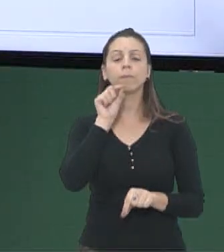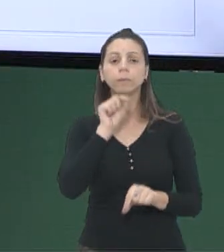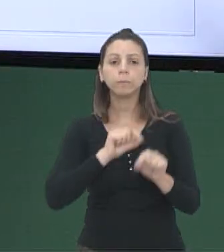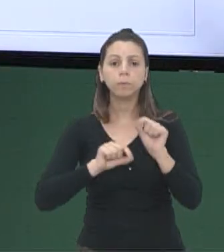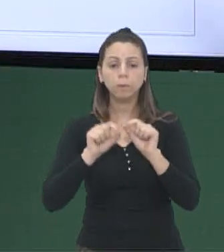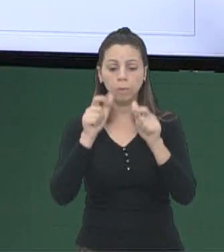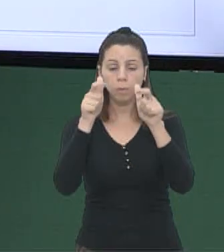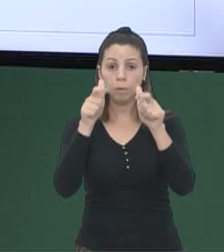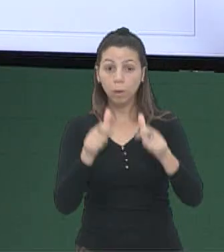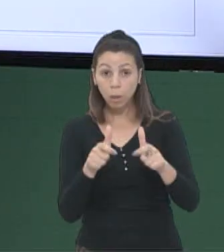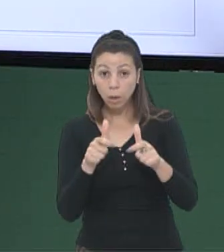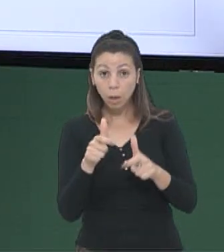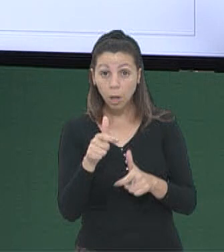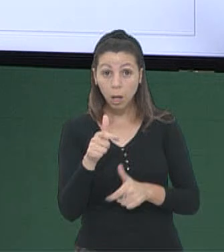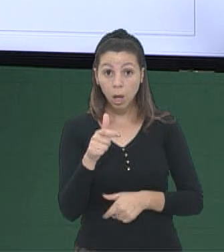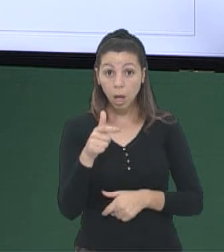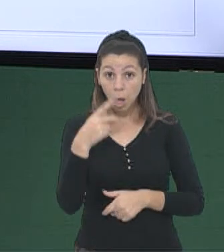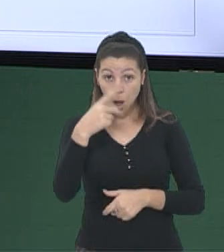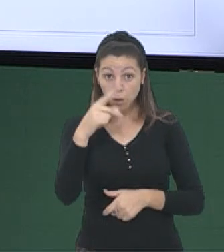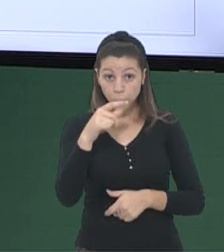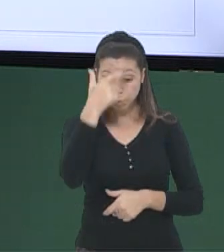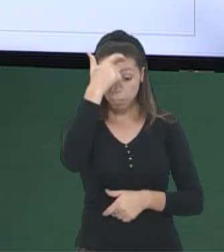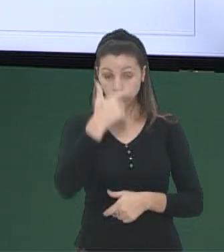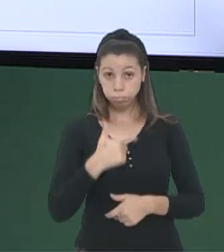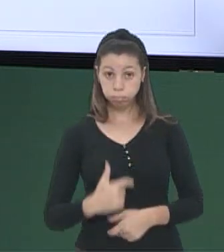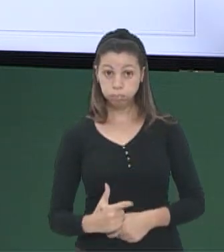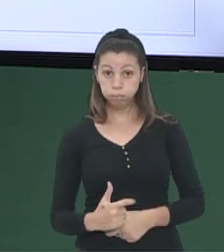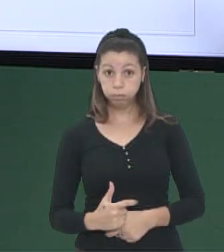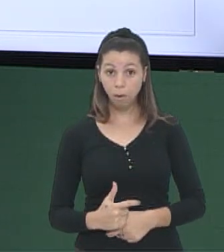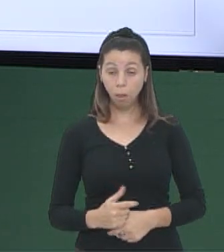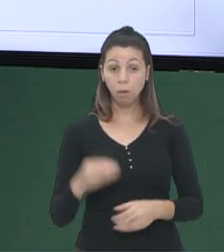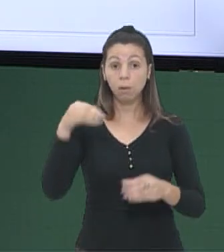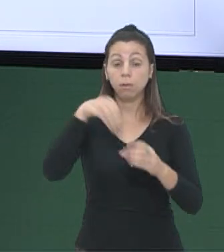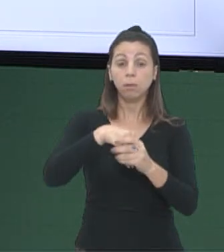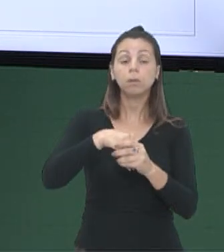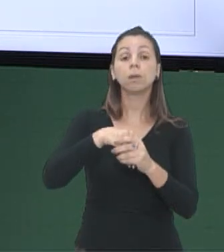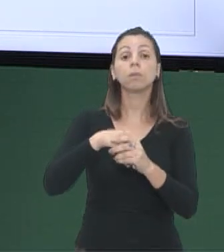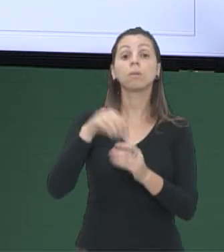aonde está a sua localidade dentro do mapa do Brasil ou do mapa do estado